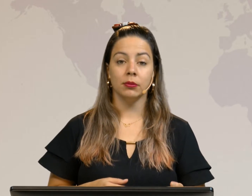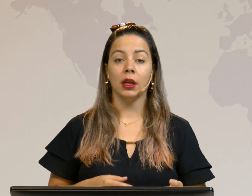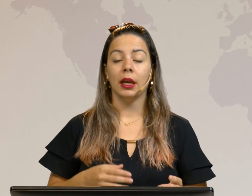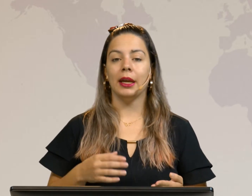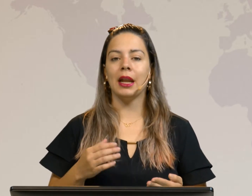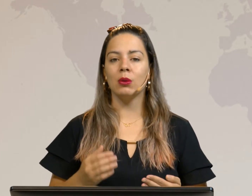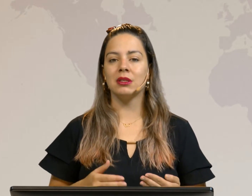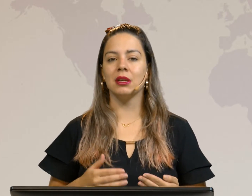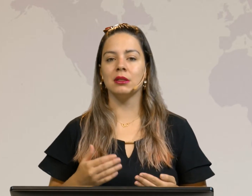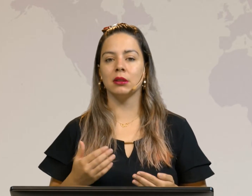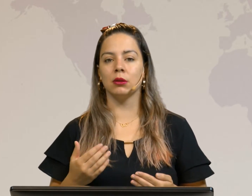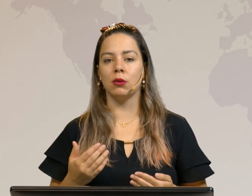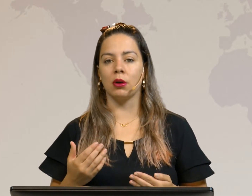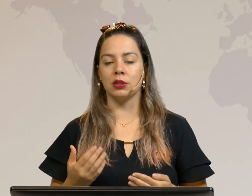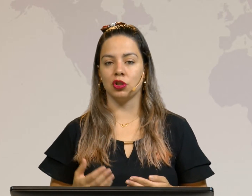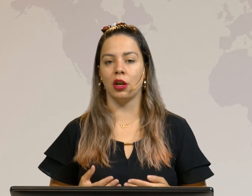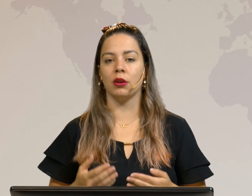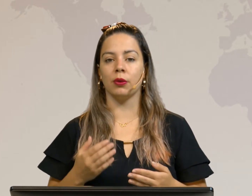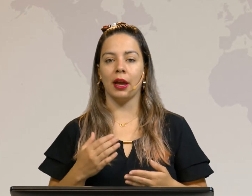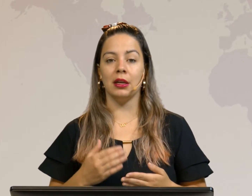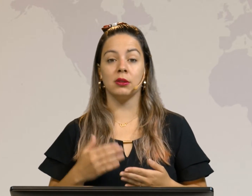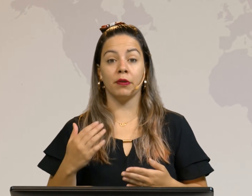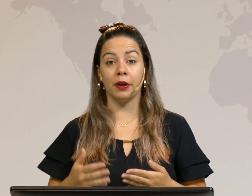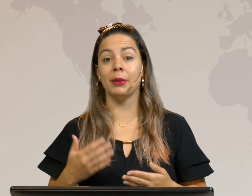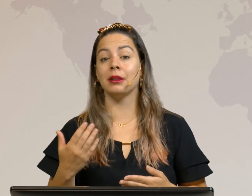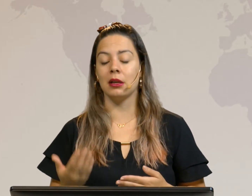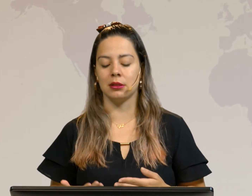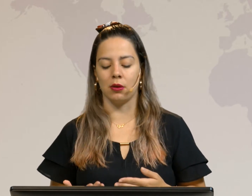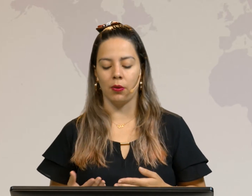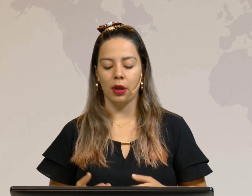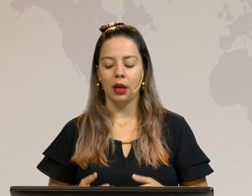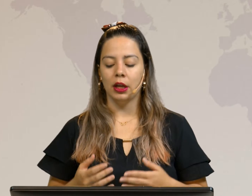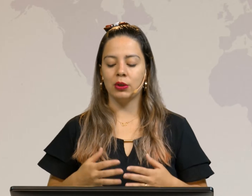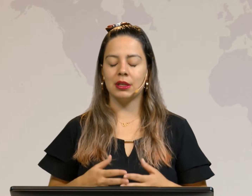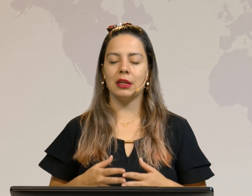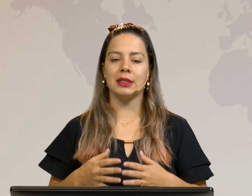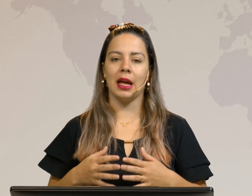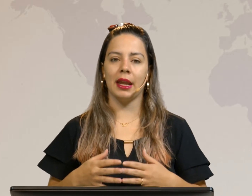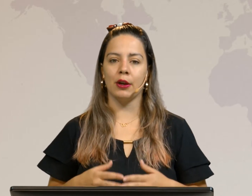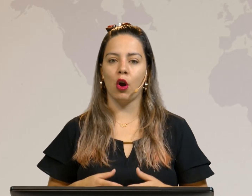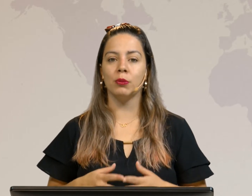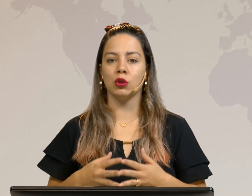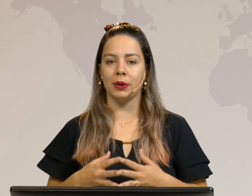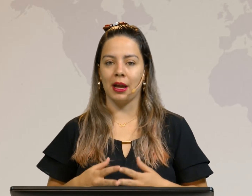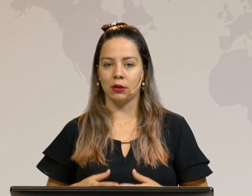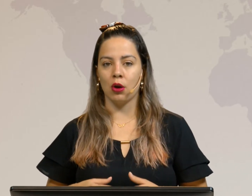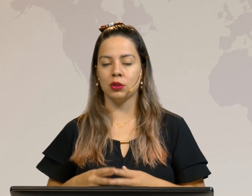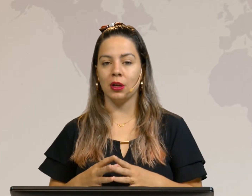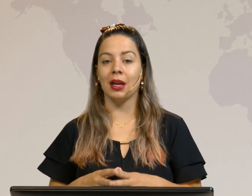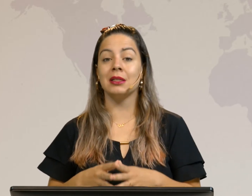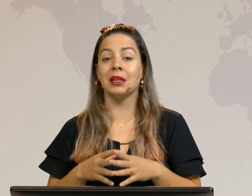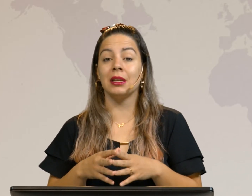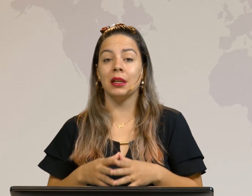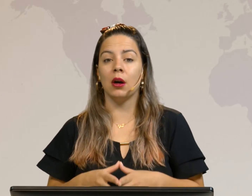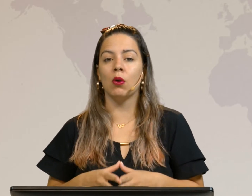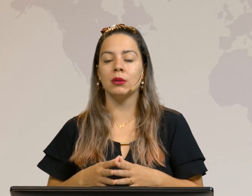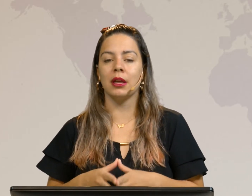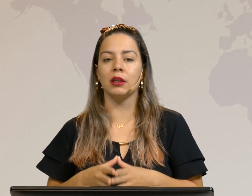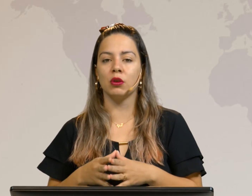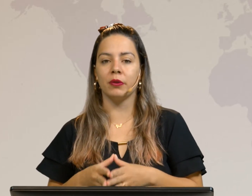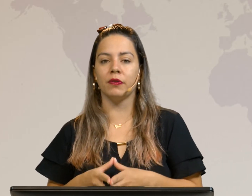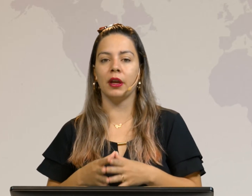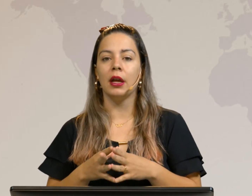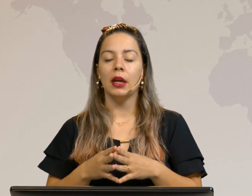e na ausência do oxigênio realizam a fermentação e os seres anaeróbios obrigatório só aqueles que não